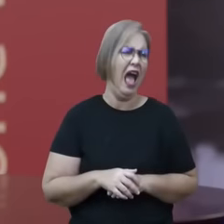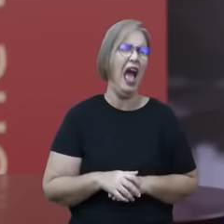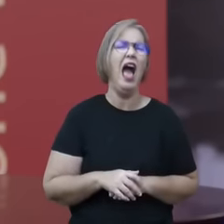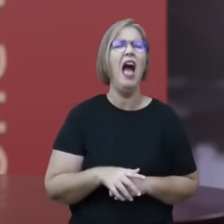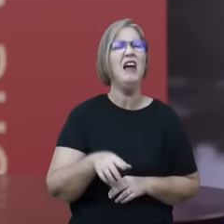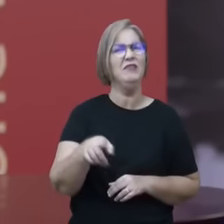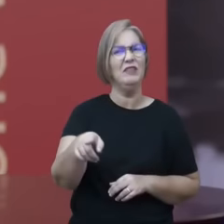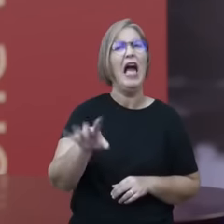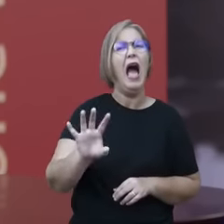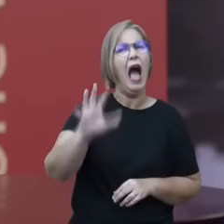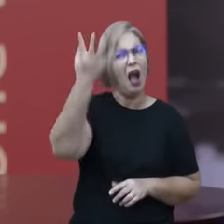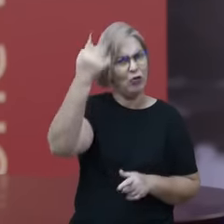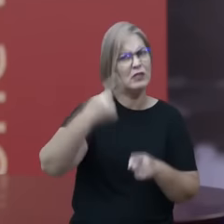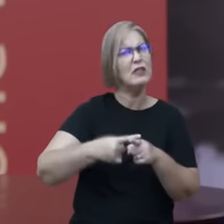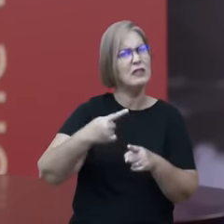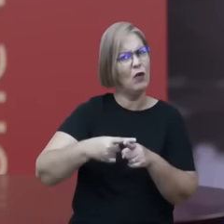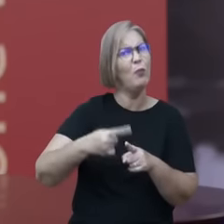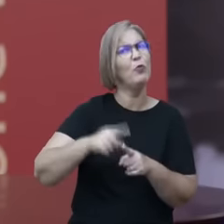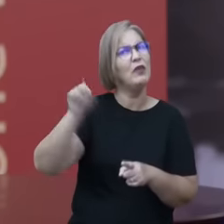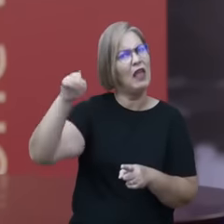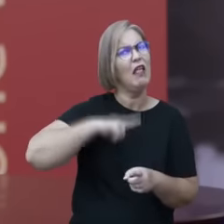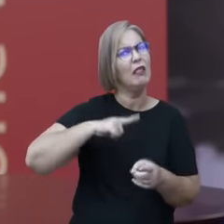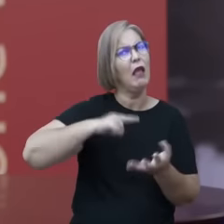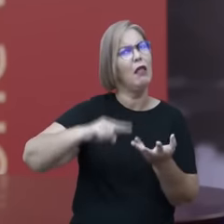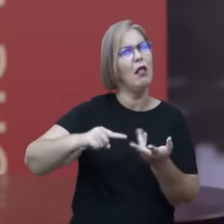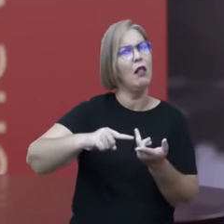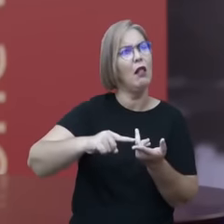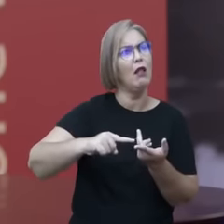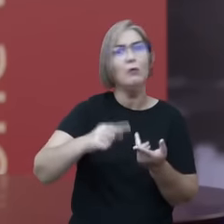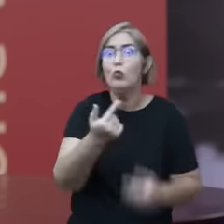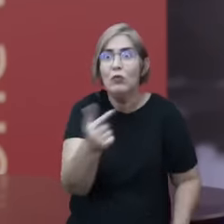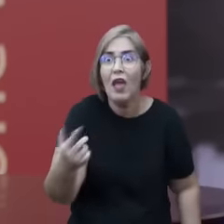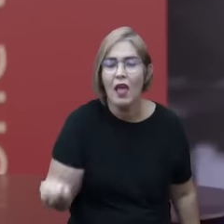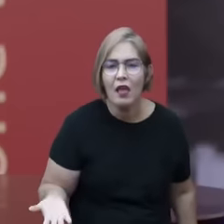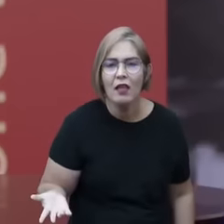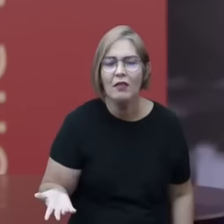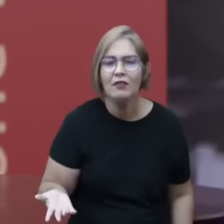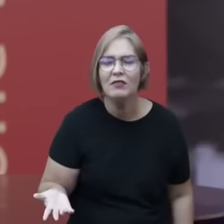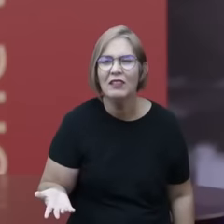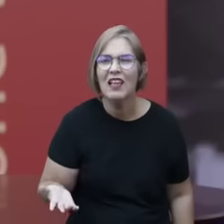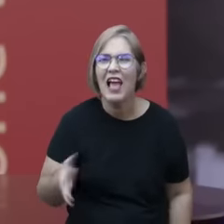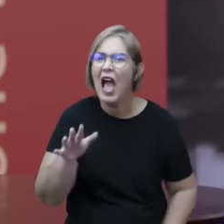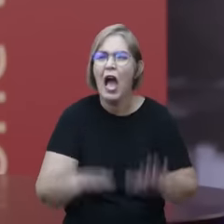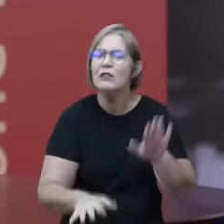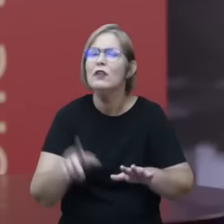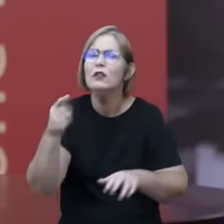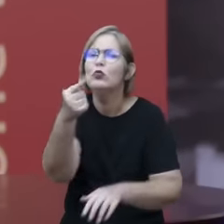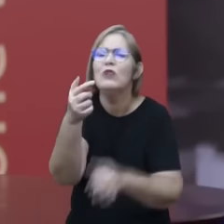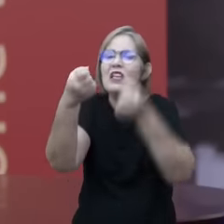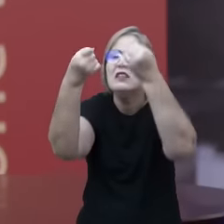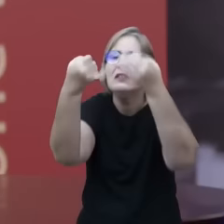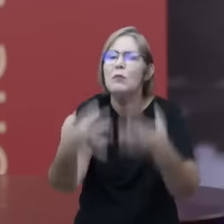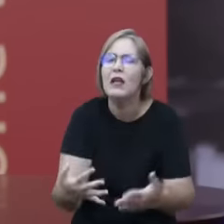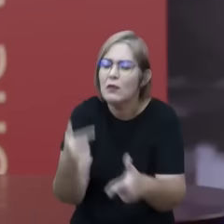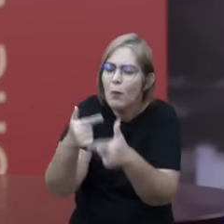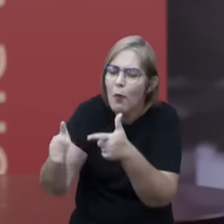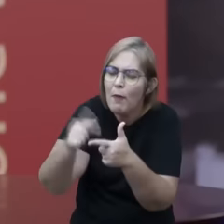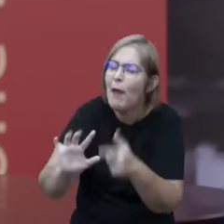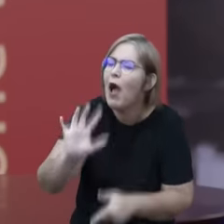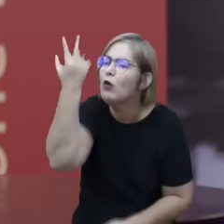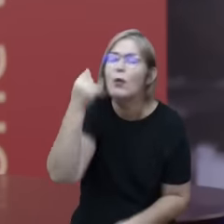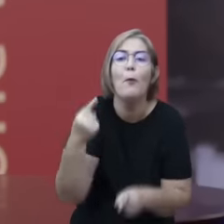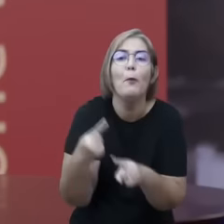verdade às vezes as coisas realmente não têm sentido. Essa ausência de sentido nos causa precisamente esse sentimento,